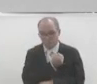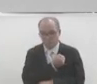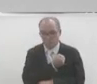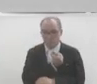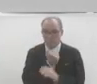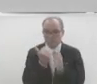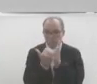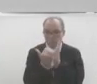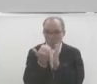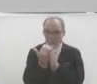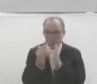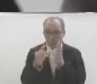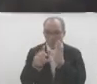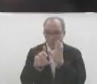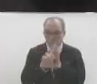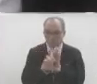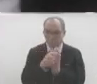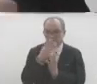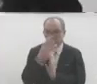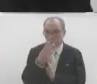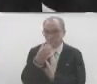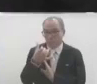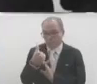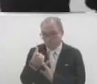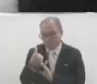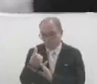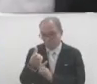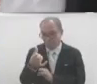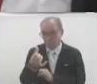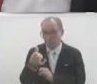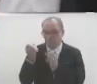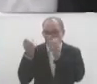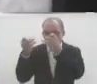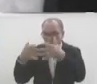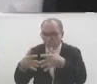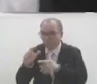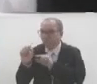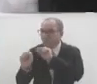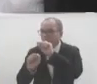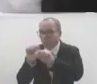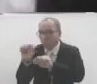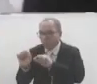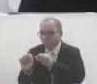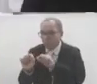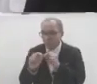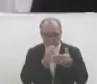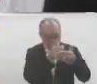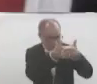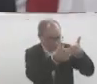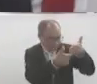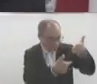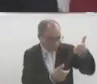e o projeto 036 ele Versa aqui